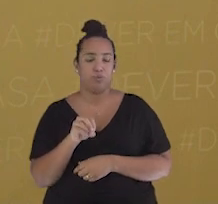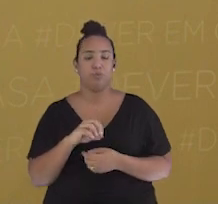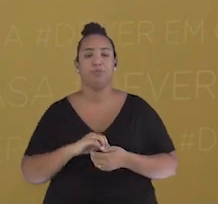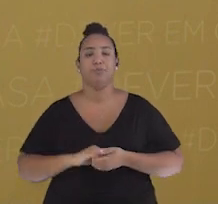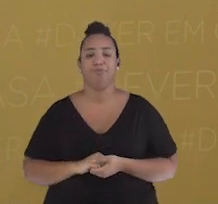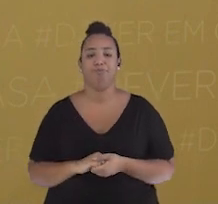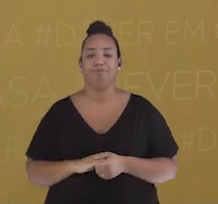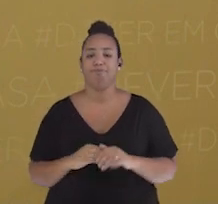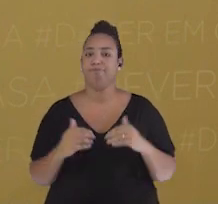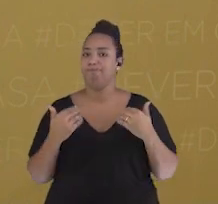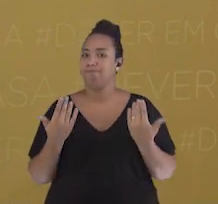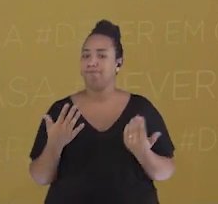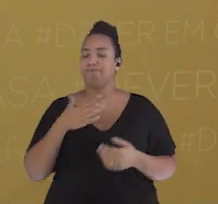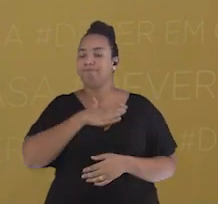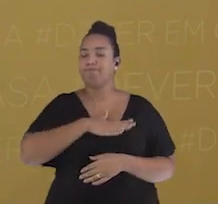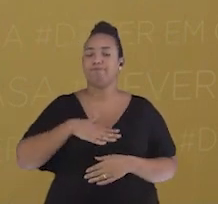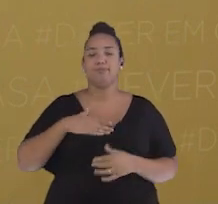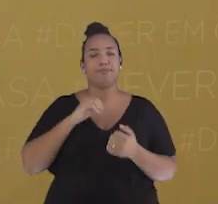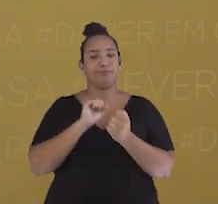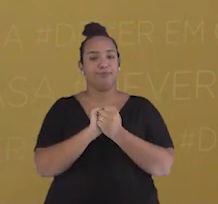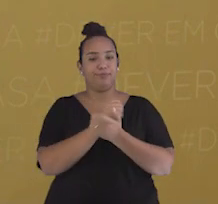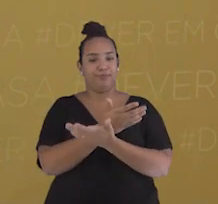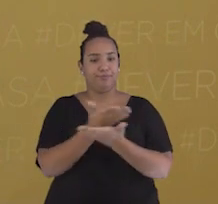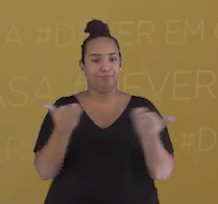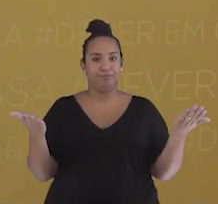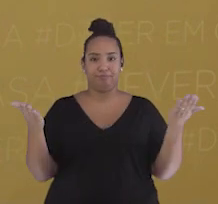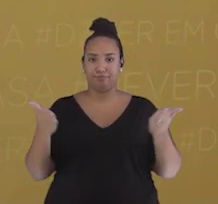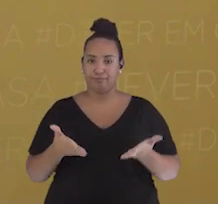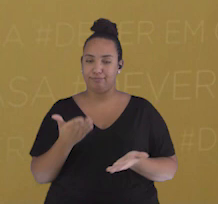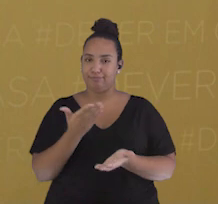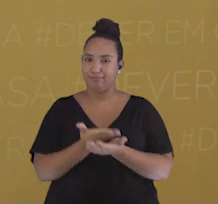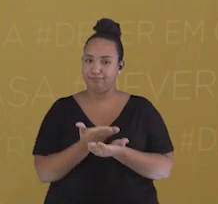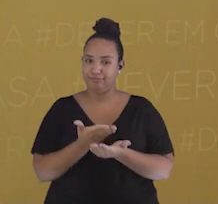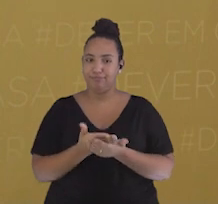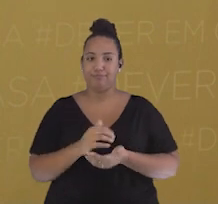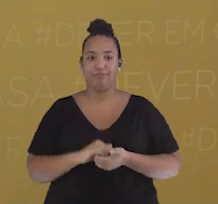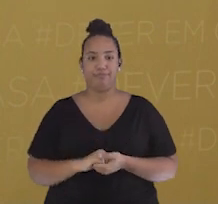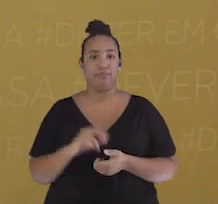aula. Bom, foi um prazer estar com vocês hoje nesta